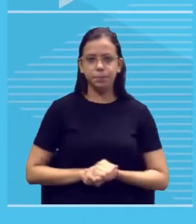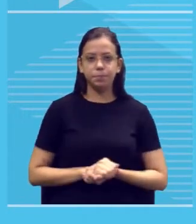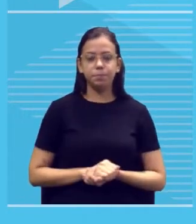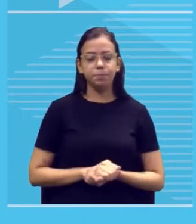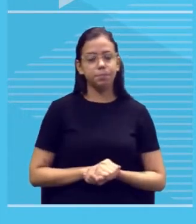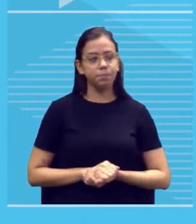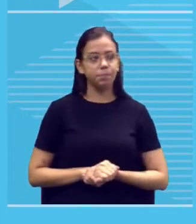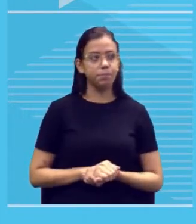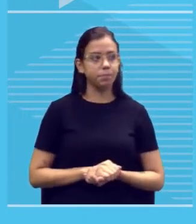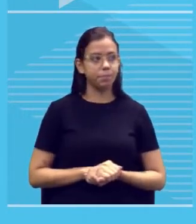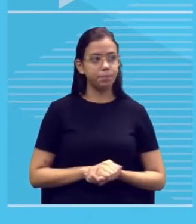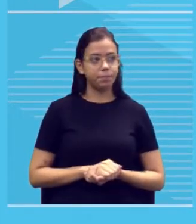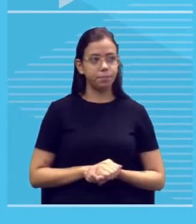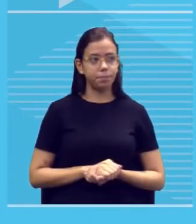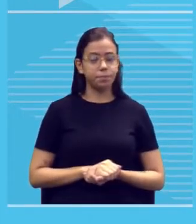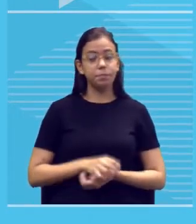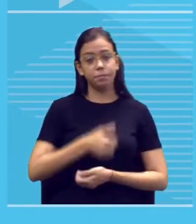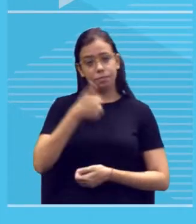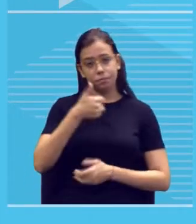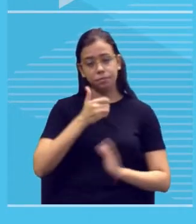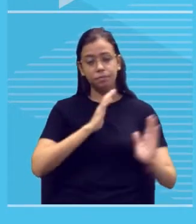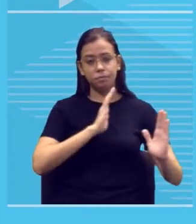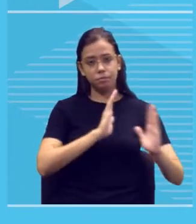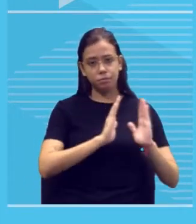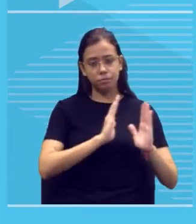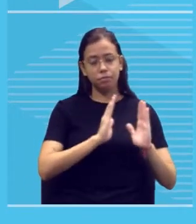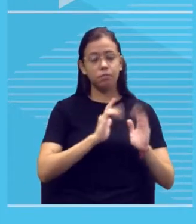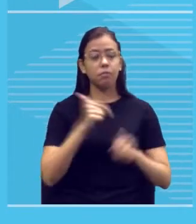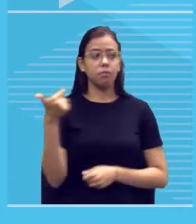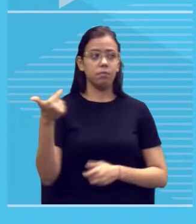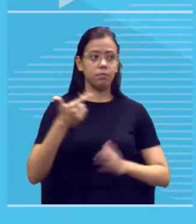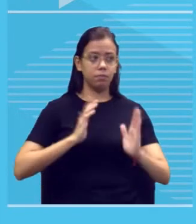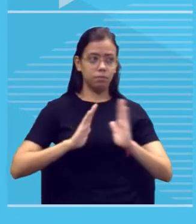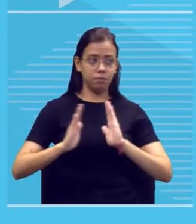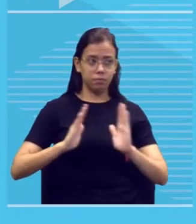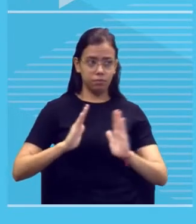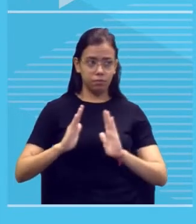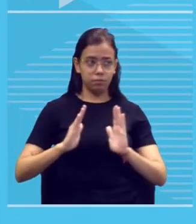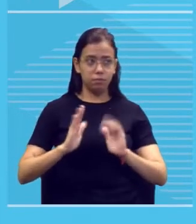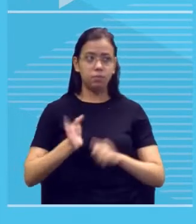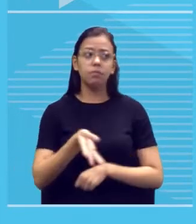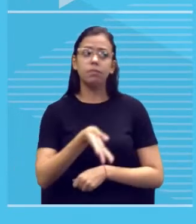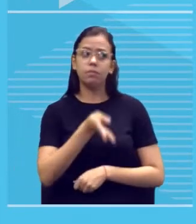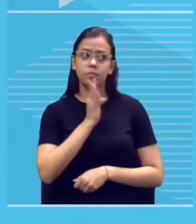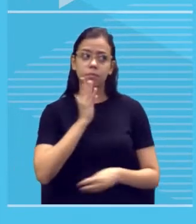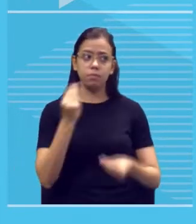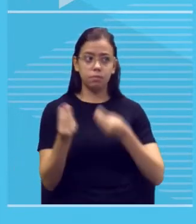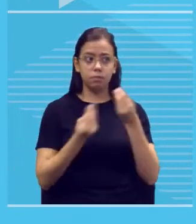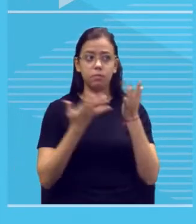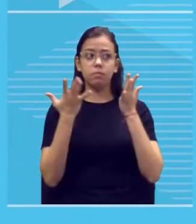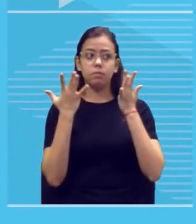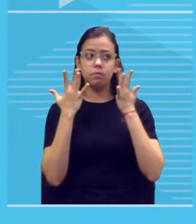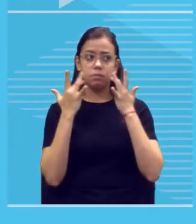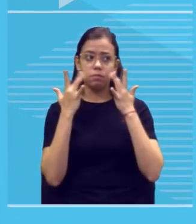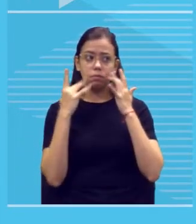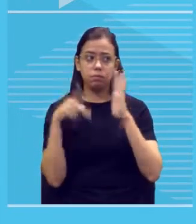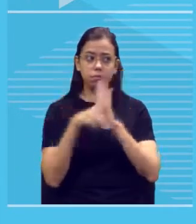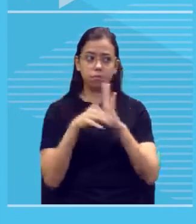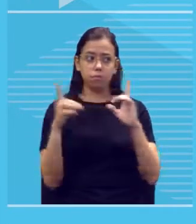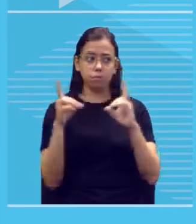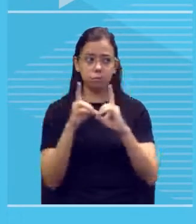Essa foi a primeira fase dele na segunda fase ele ficou conhecido como teatro didático